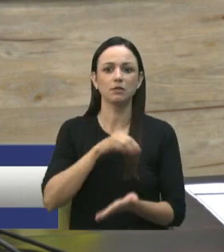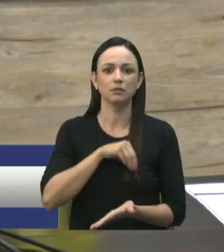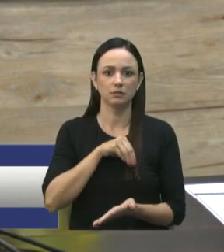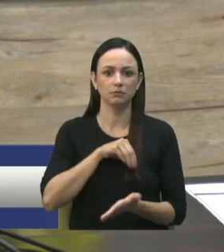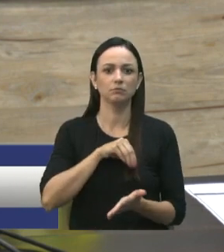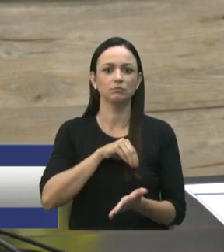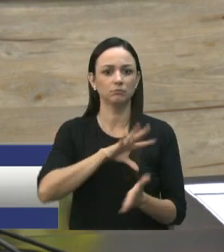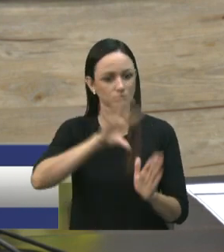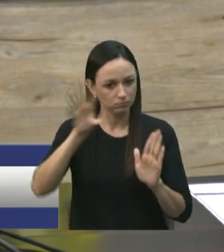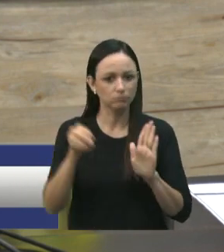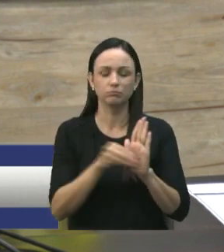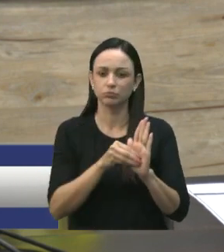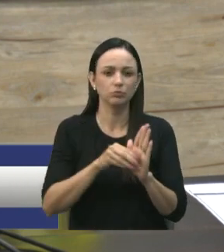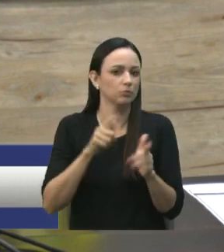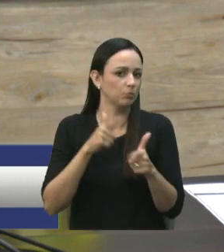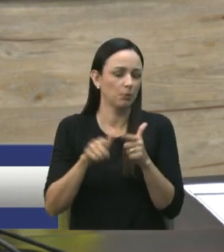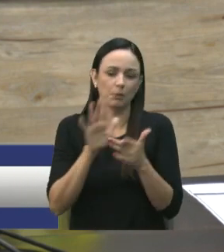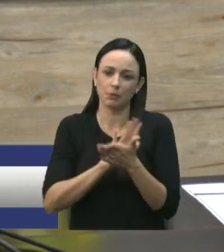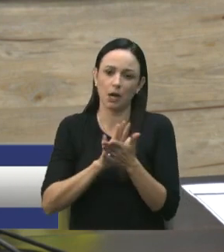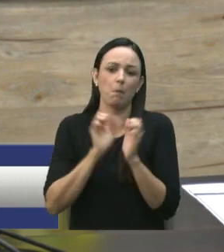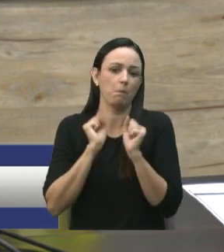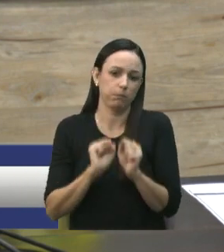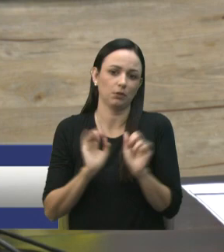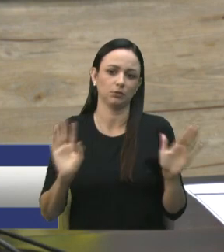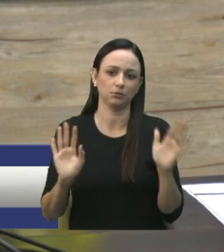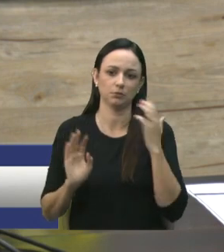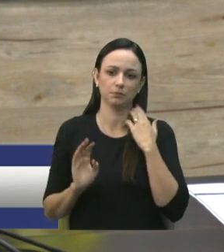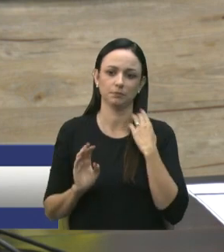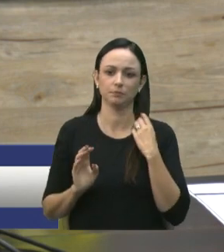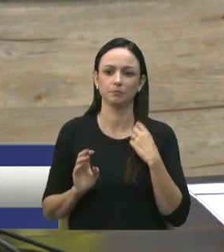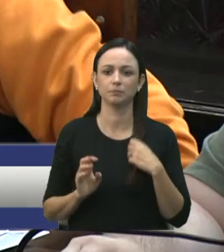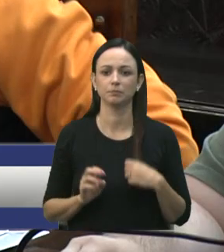suplementado, e não há nenhum problema nesse sentido.